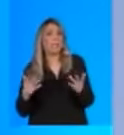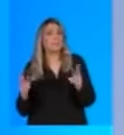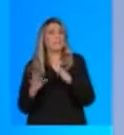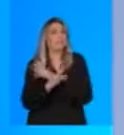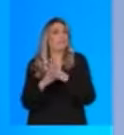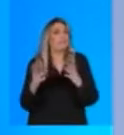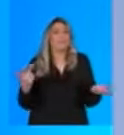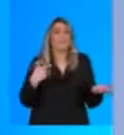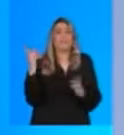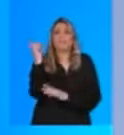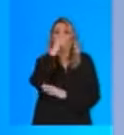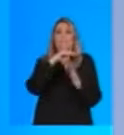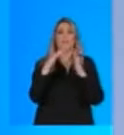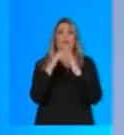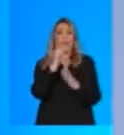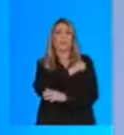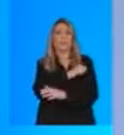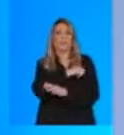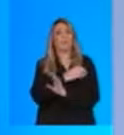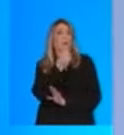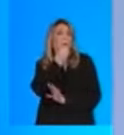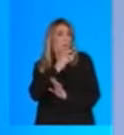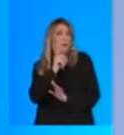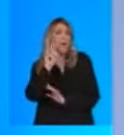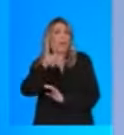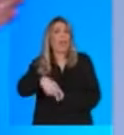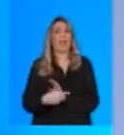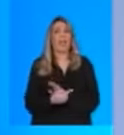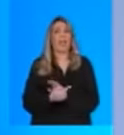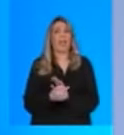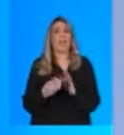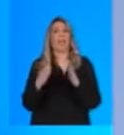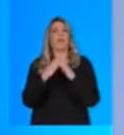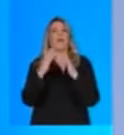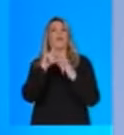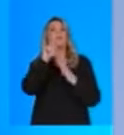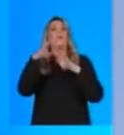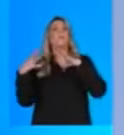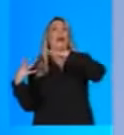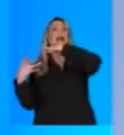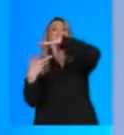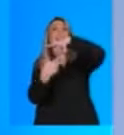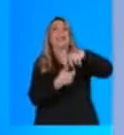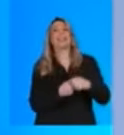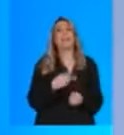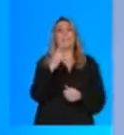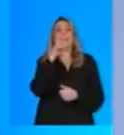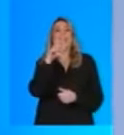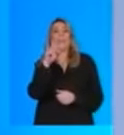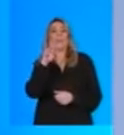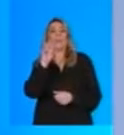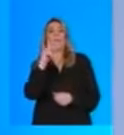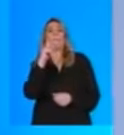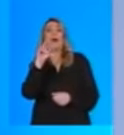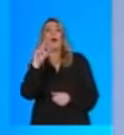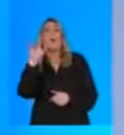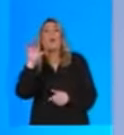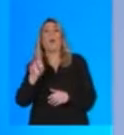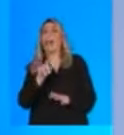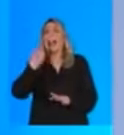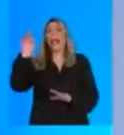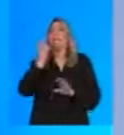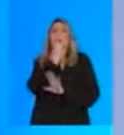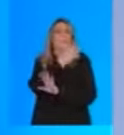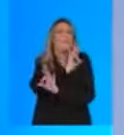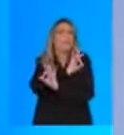muito difícil morar no rio Bom mesmo é morar no planeta Pedro Paulo no planeta Pedro Paulo tudo vai